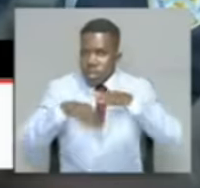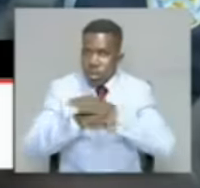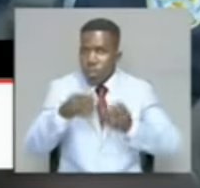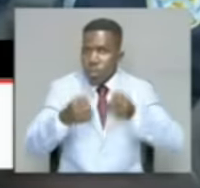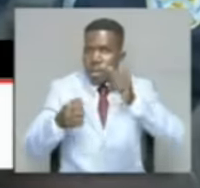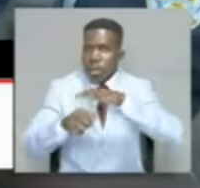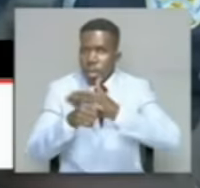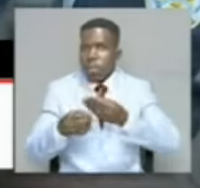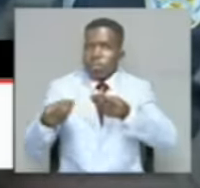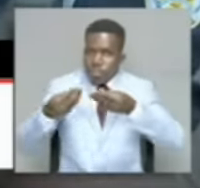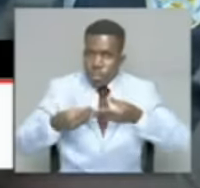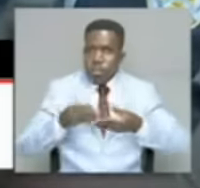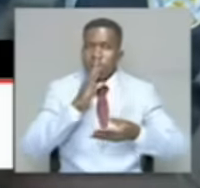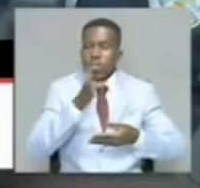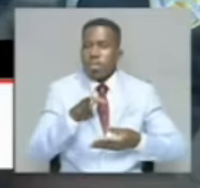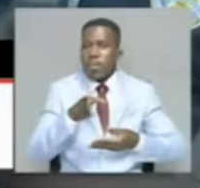quando ele trouxe